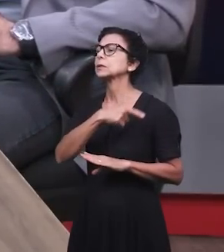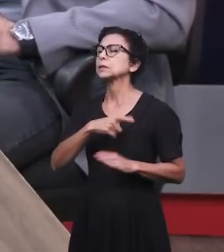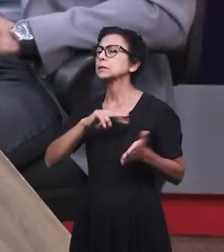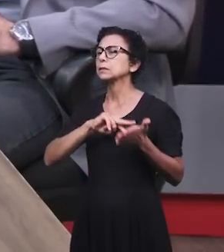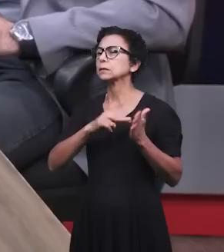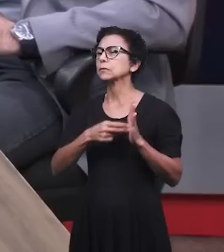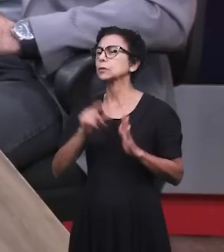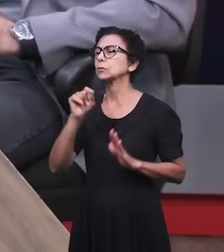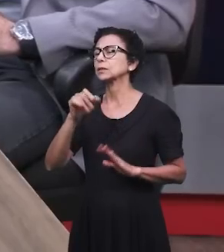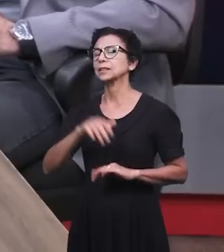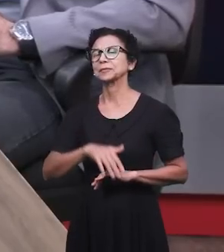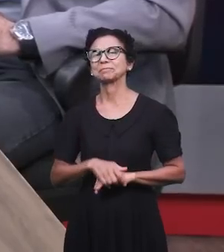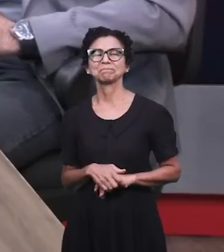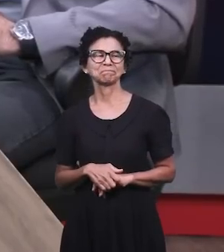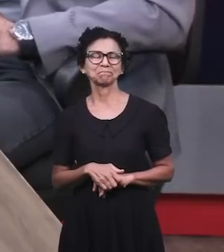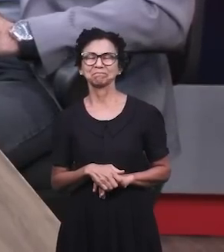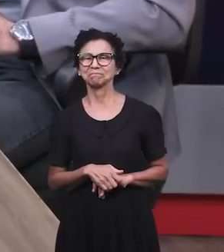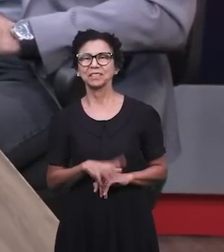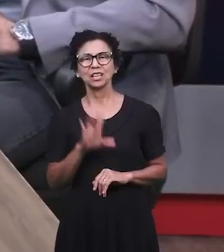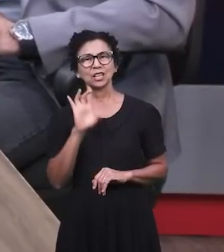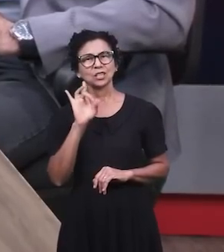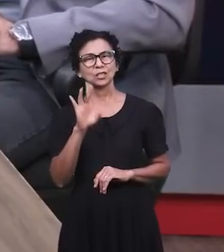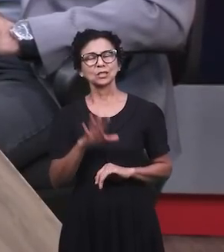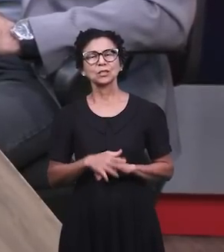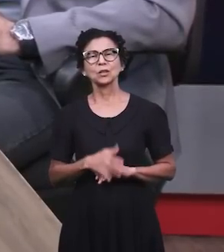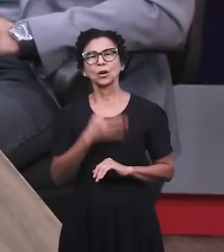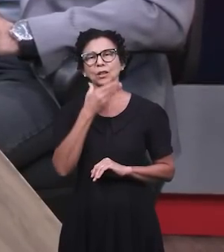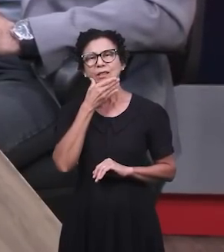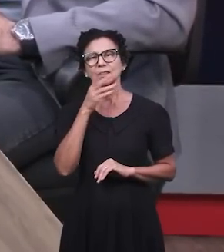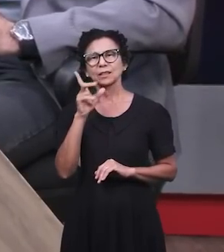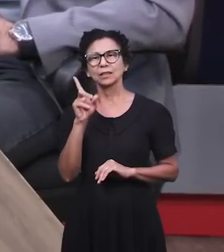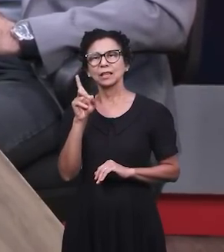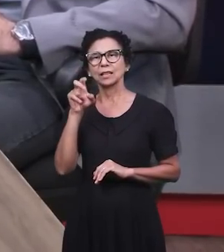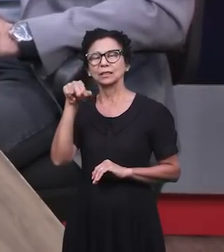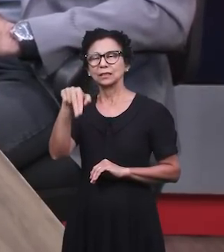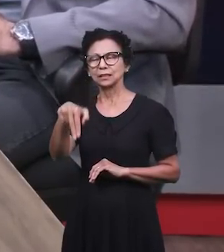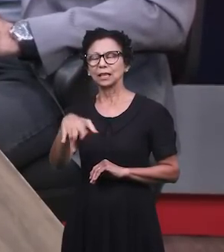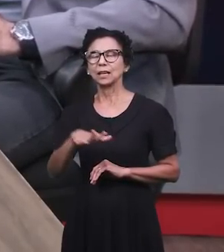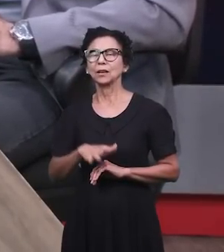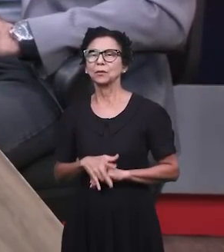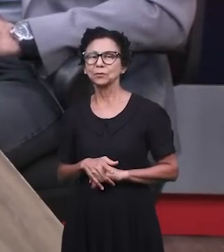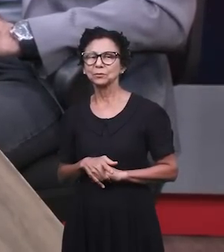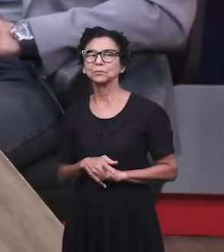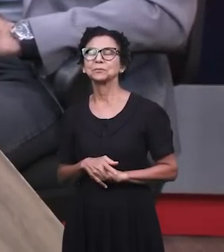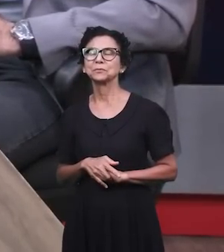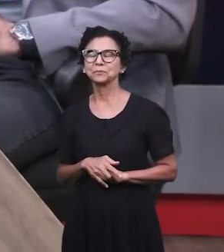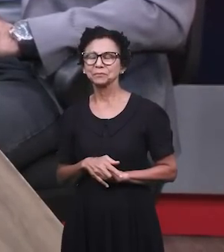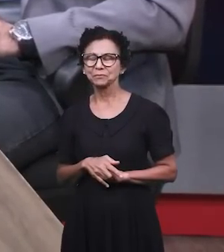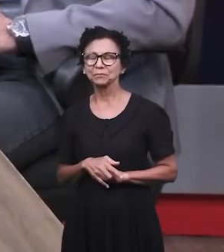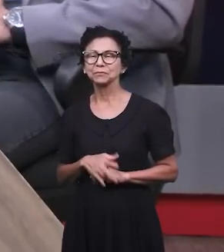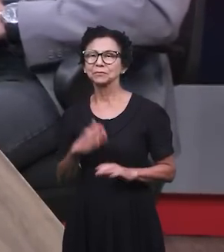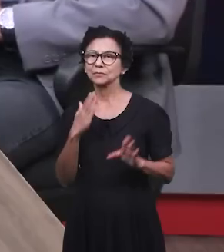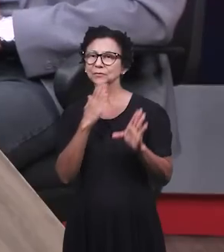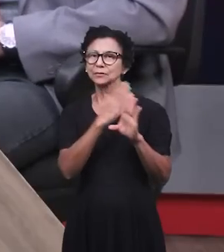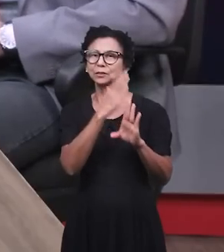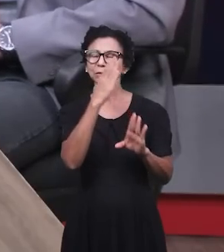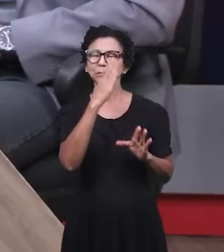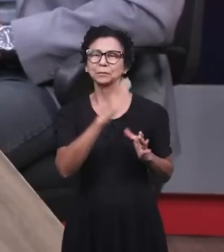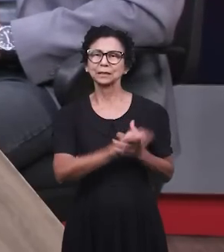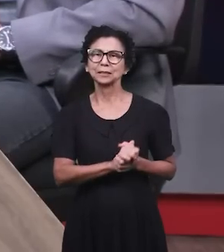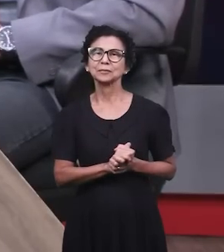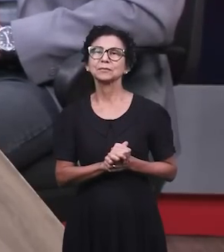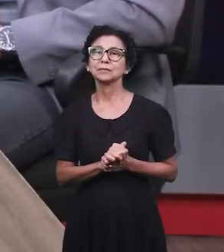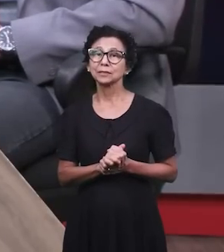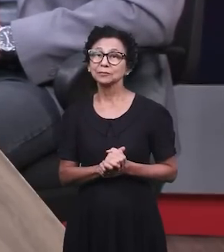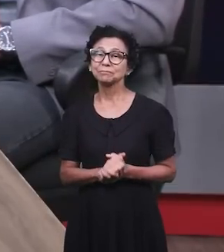isso? Só Daniel, por revelação do Espírito Santo. Só Daniel, que tinha, segundo eles mesmos